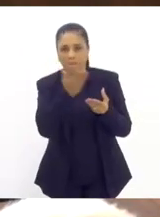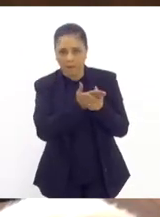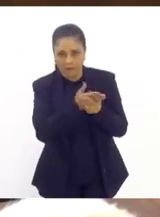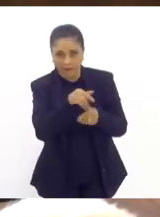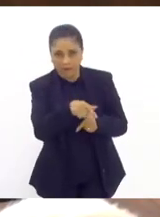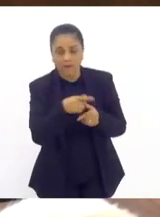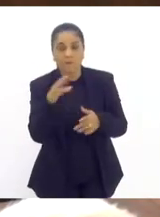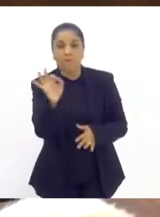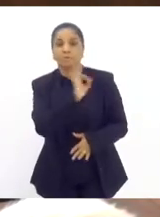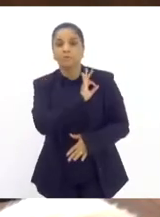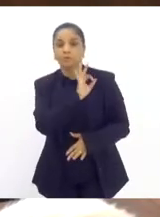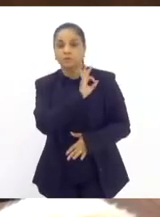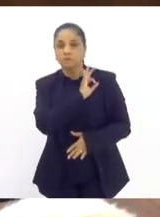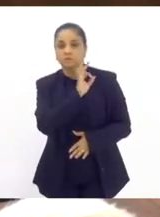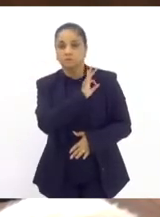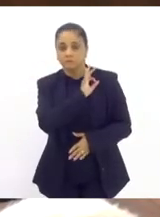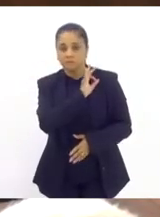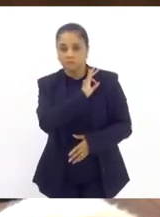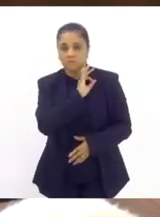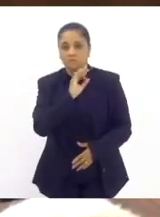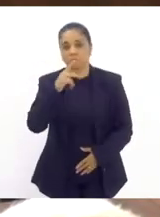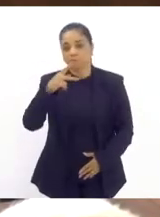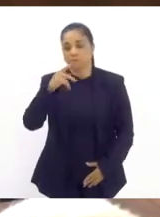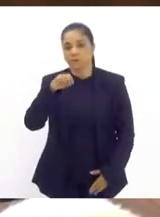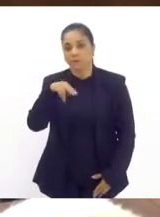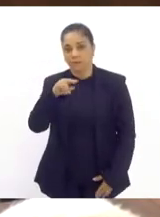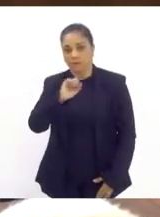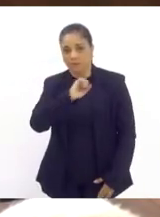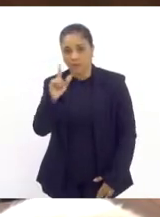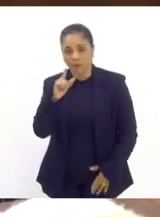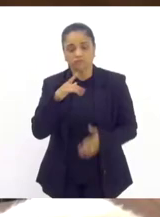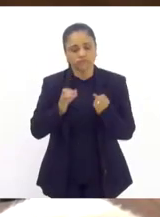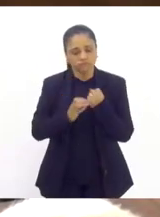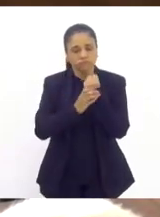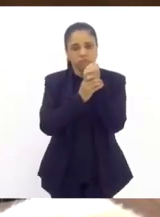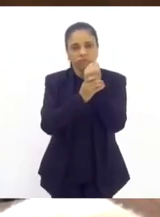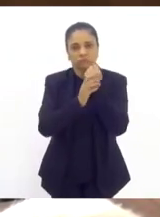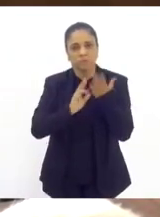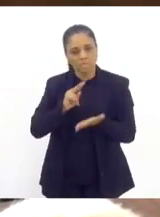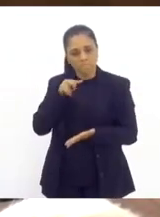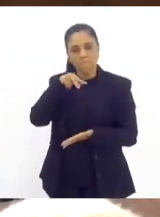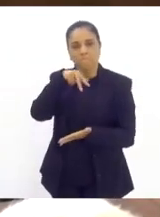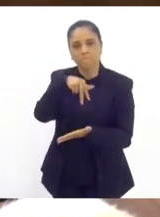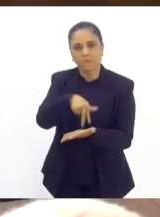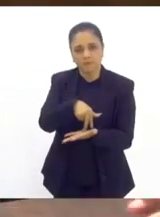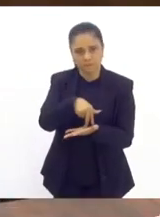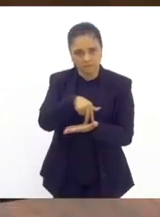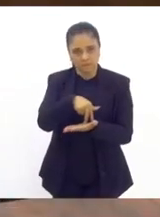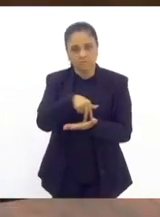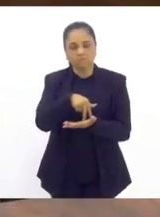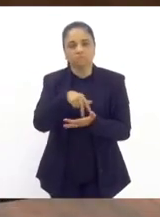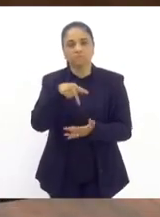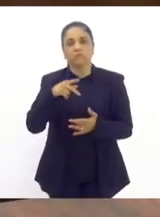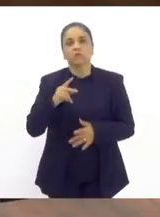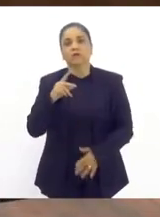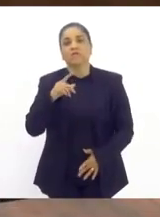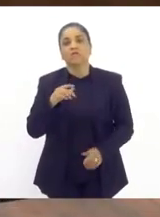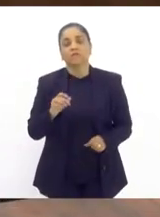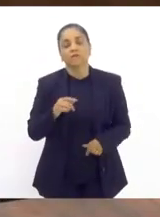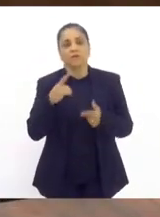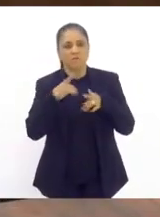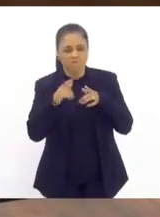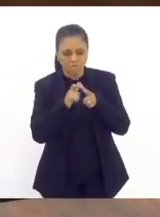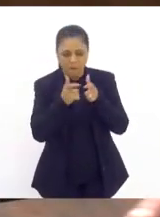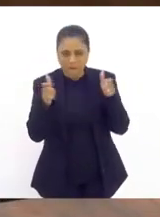que policiais penais possam fazer parte do segurança presente devido a violência crescente nos bairros nos